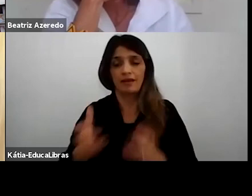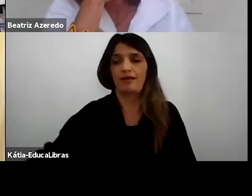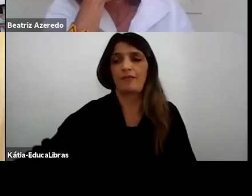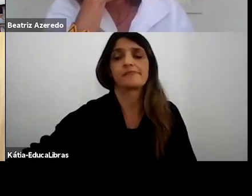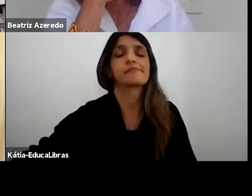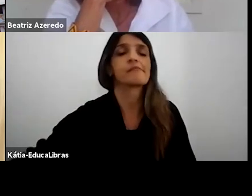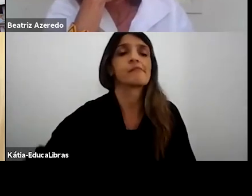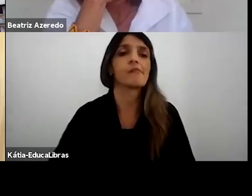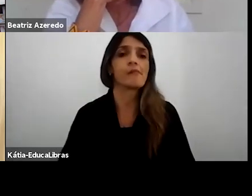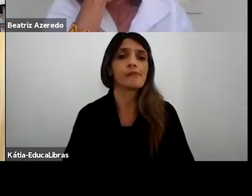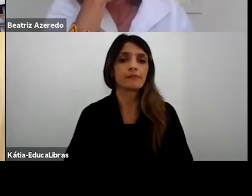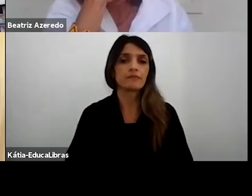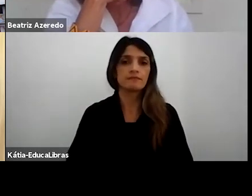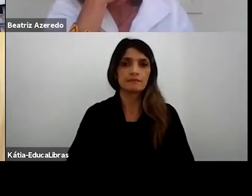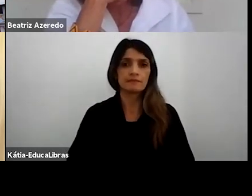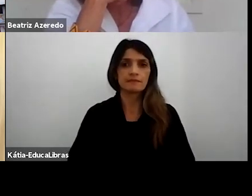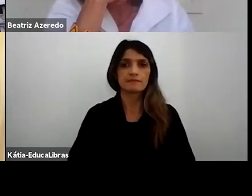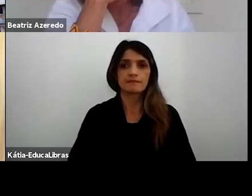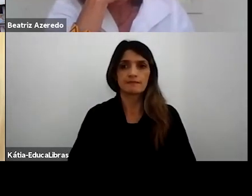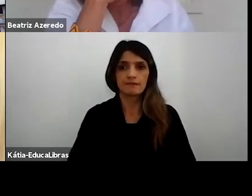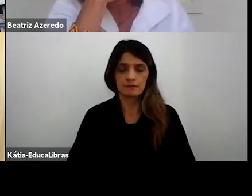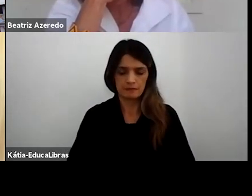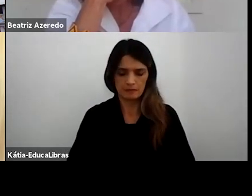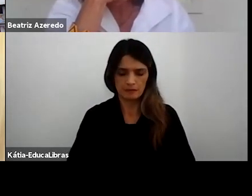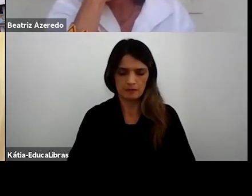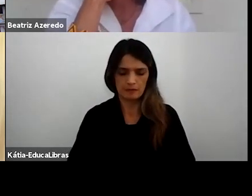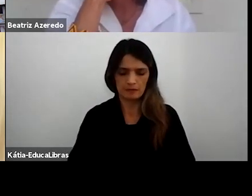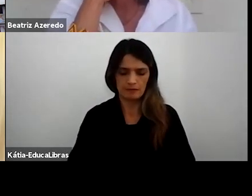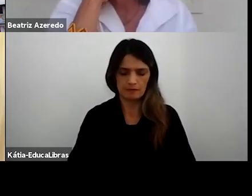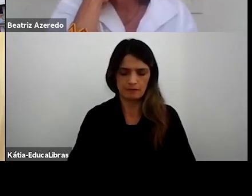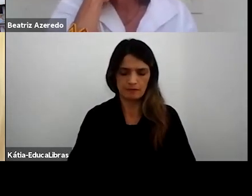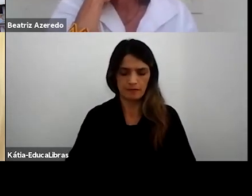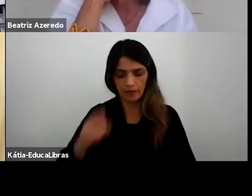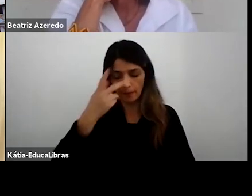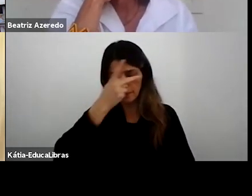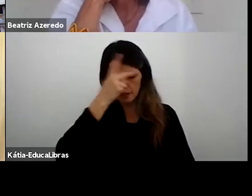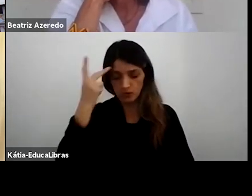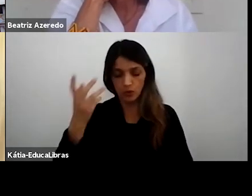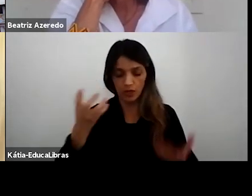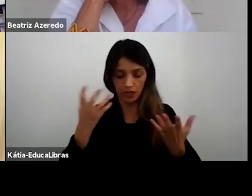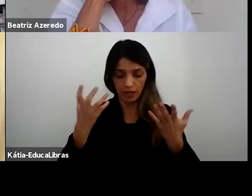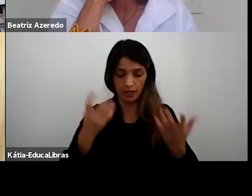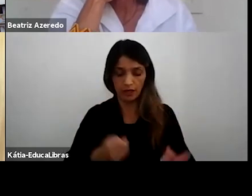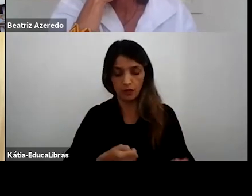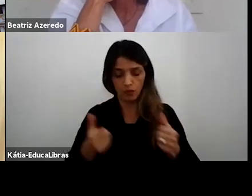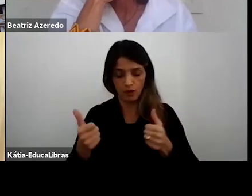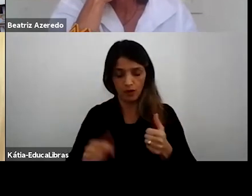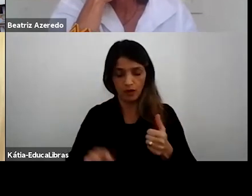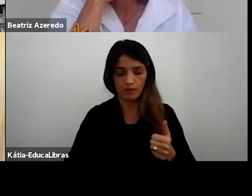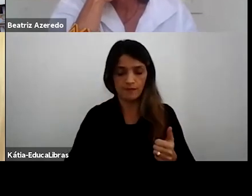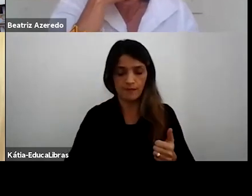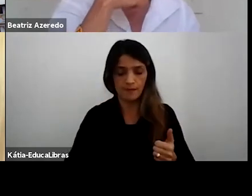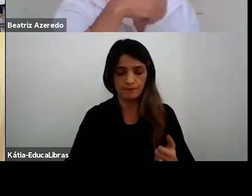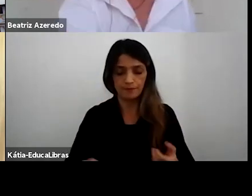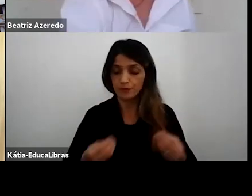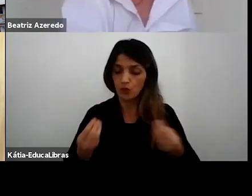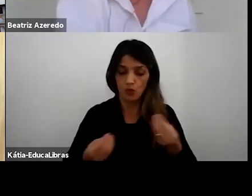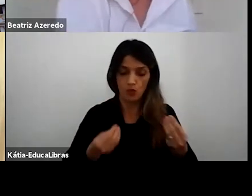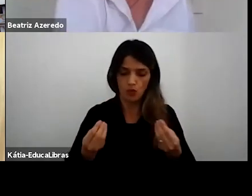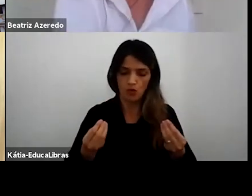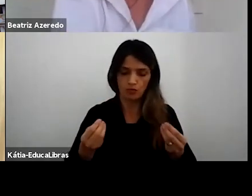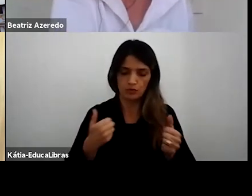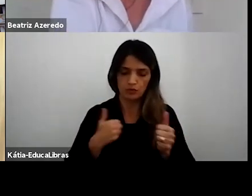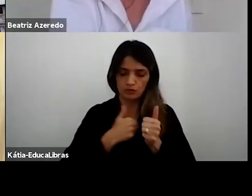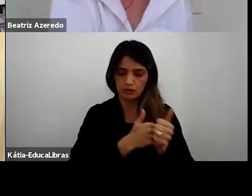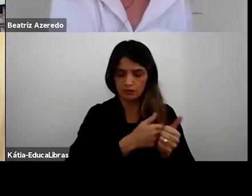fazer essas doações chegarem para quem quer doar e para quem quer, no segmento em que a pessoa quer